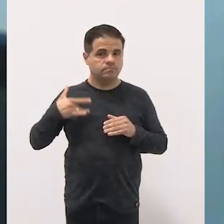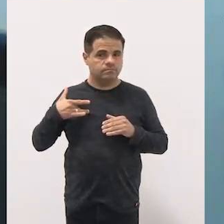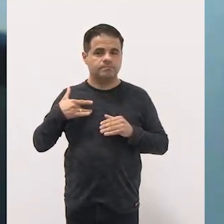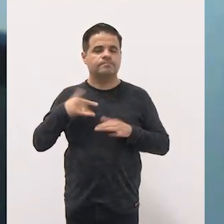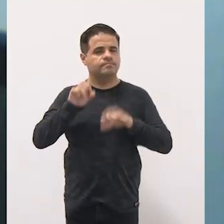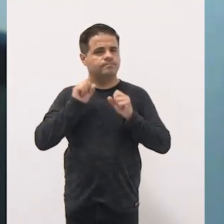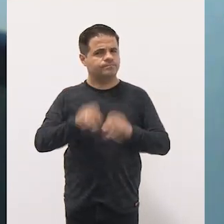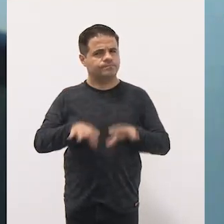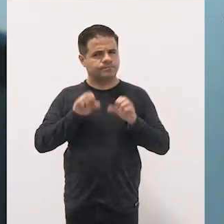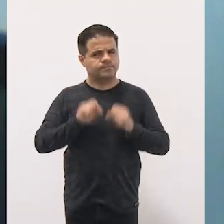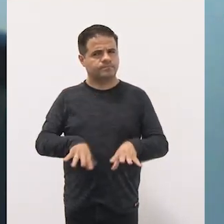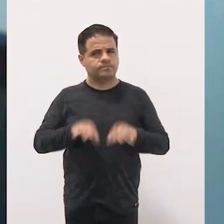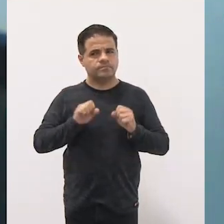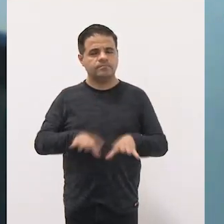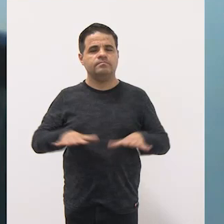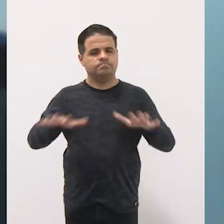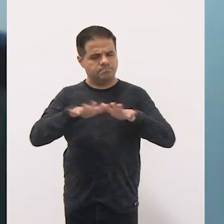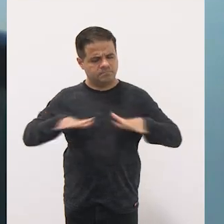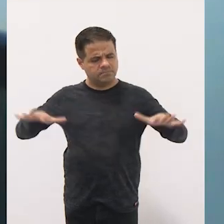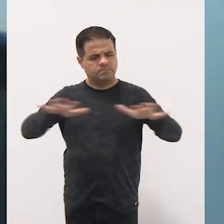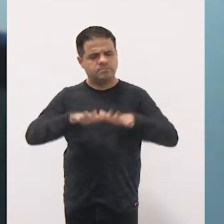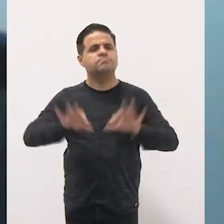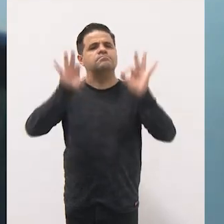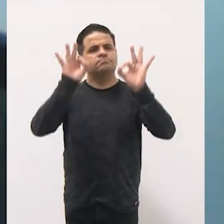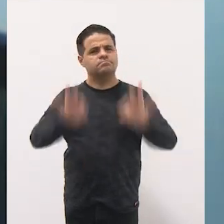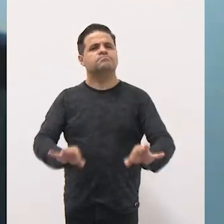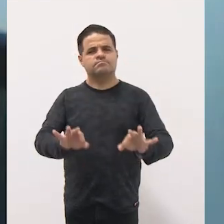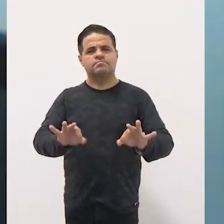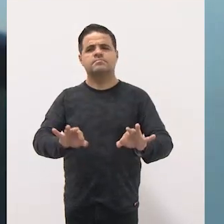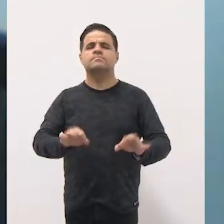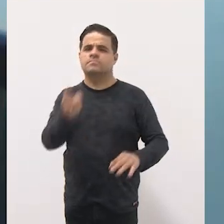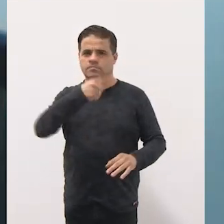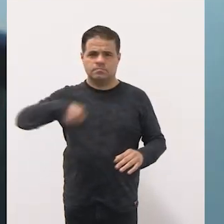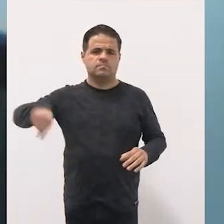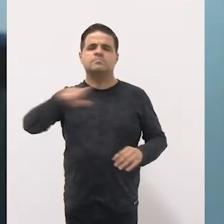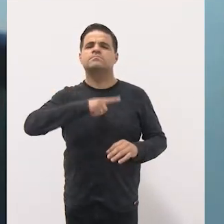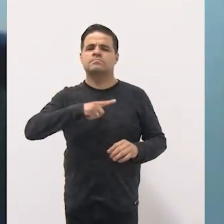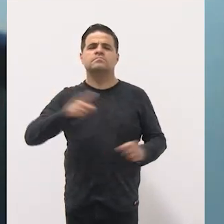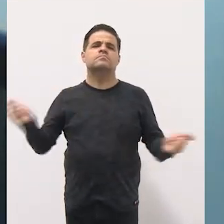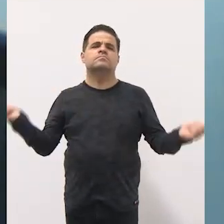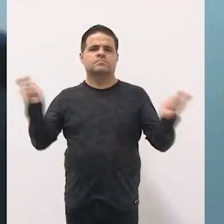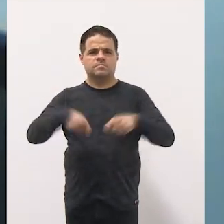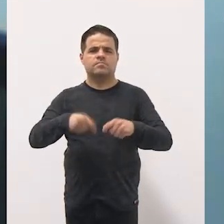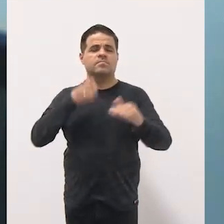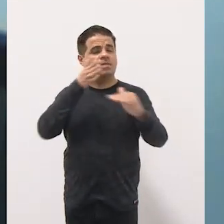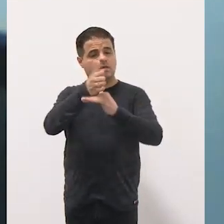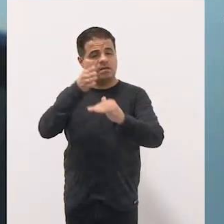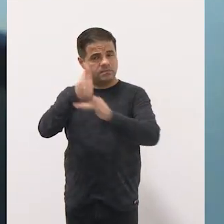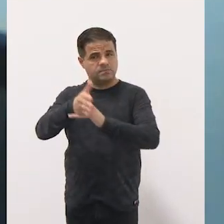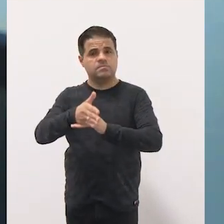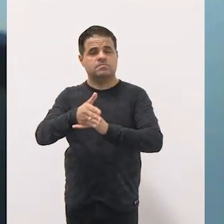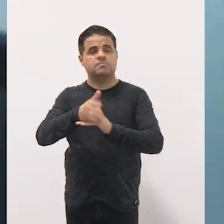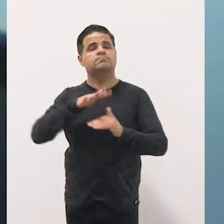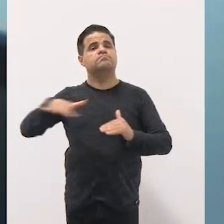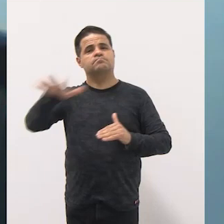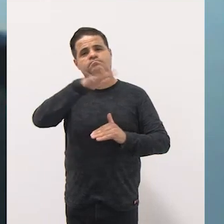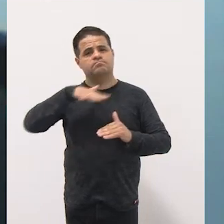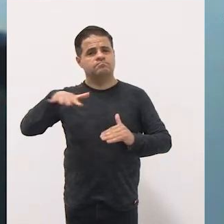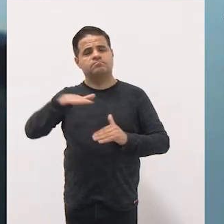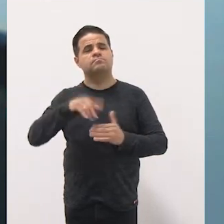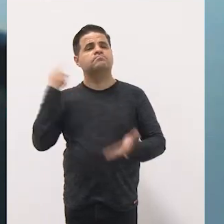de educação. Então, com certeza, a gente pode acessar esses. Eu